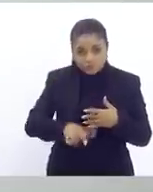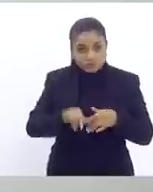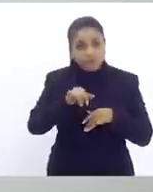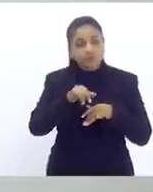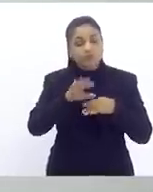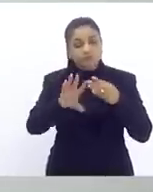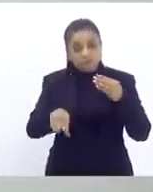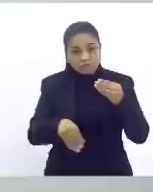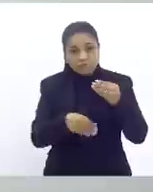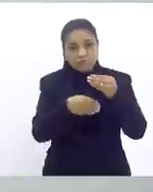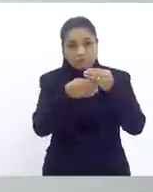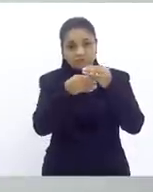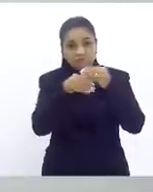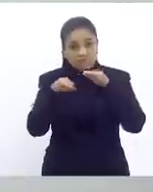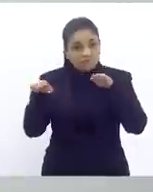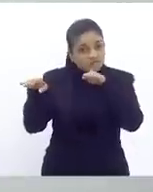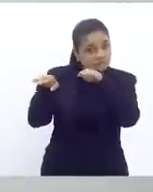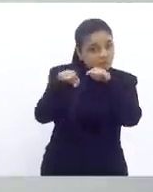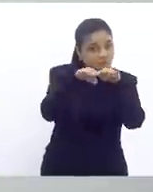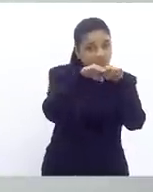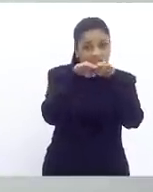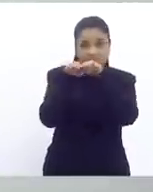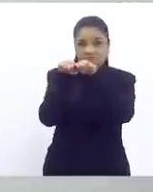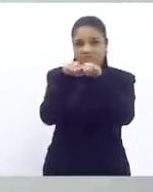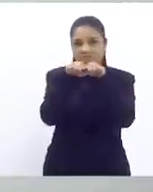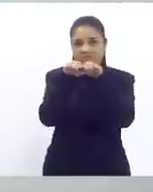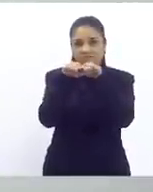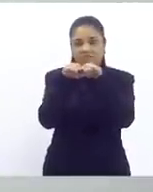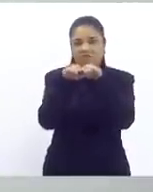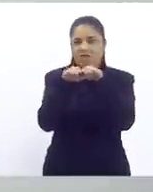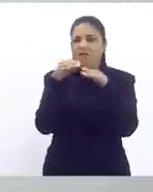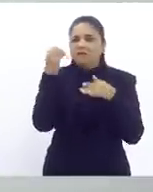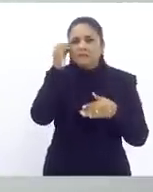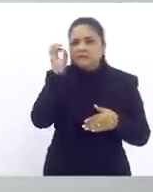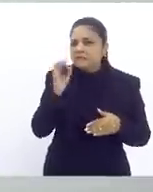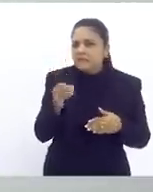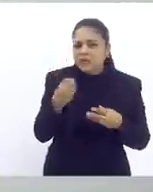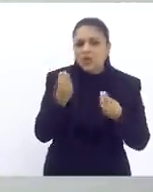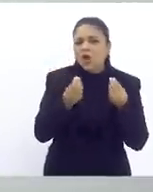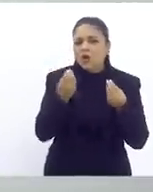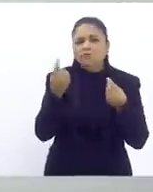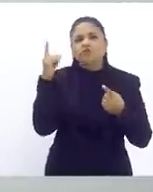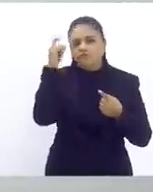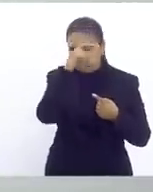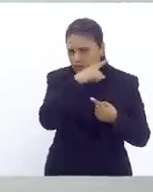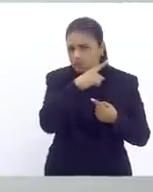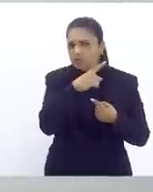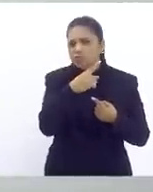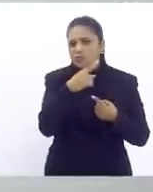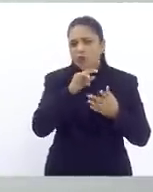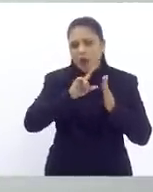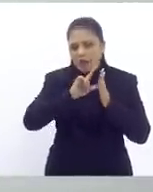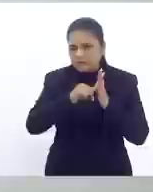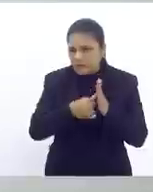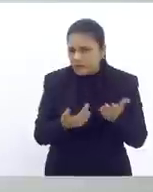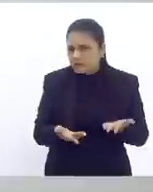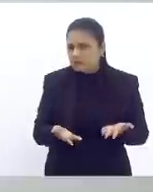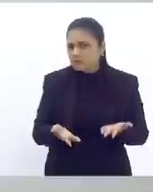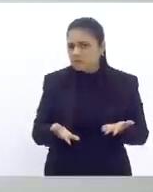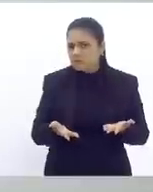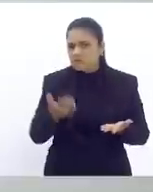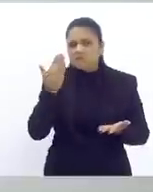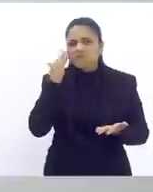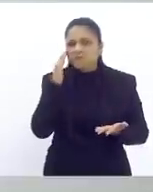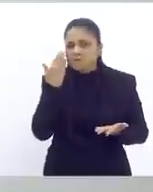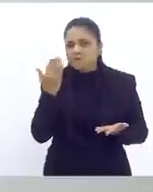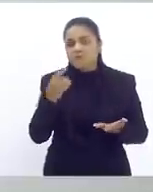uma recomposição linear é difícil entender porque que esses órgãos estão cometendo esses atrasos né É nesse caso segundo é a gente tem